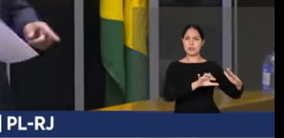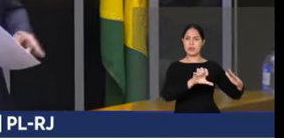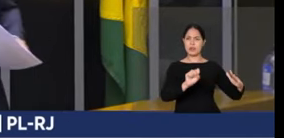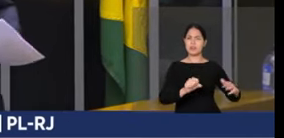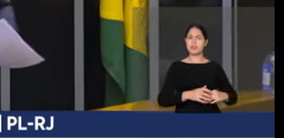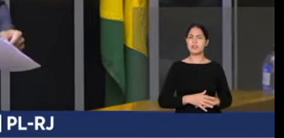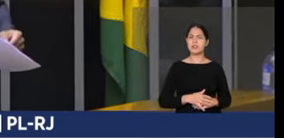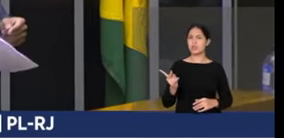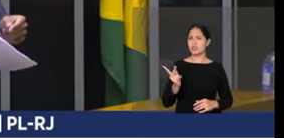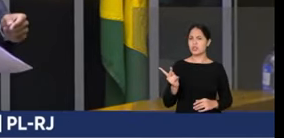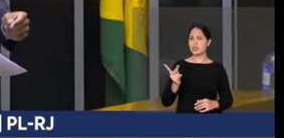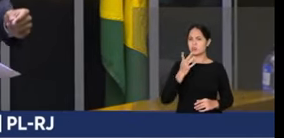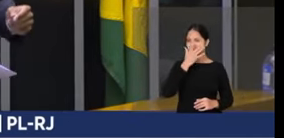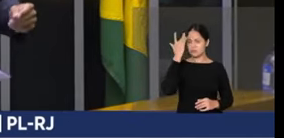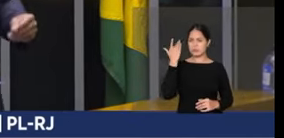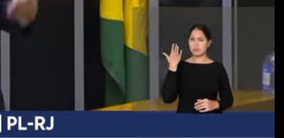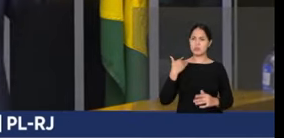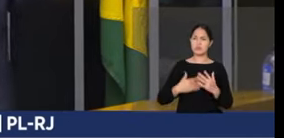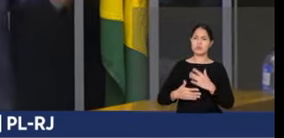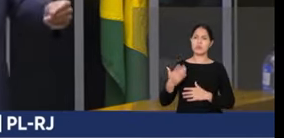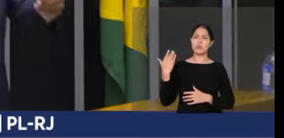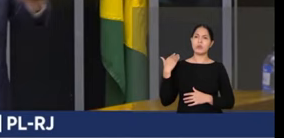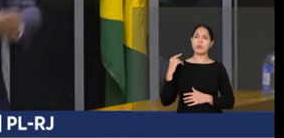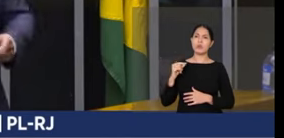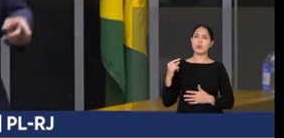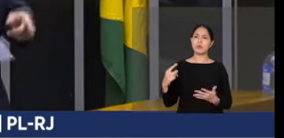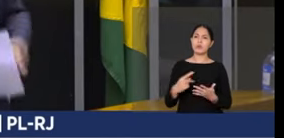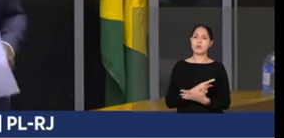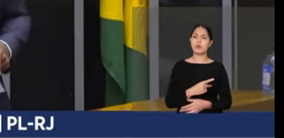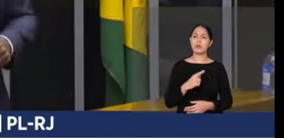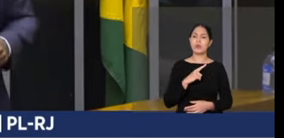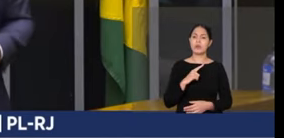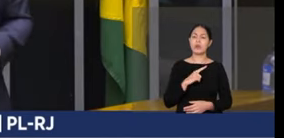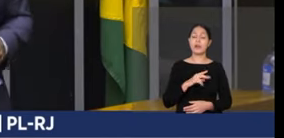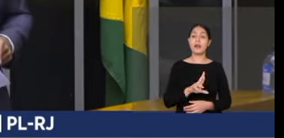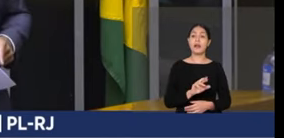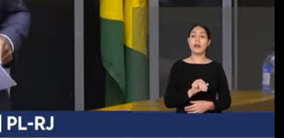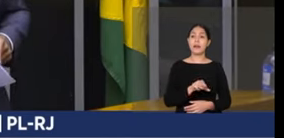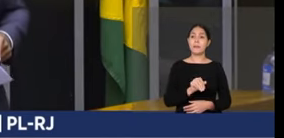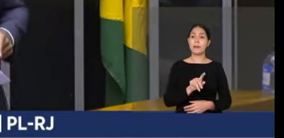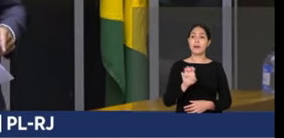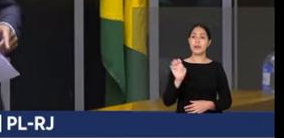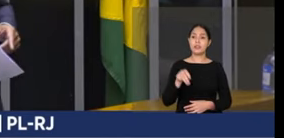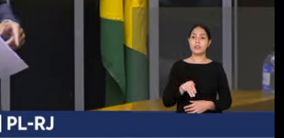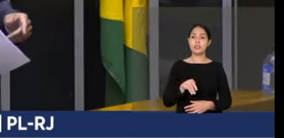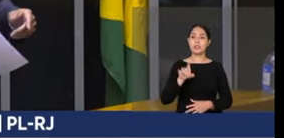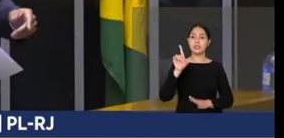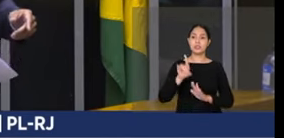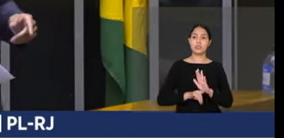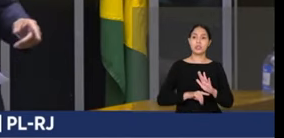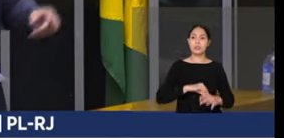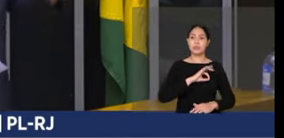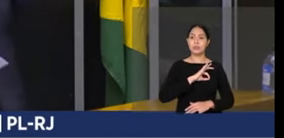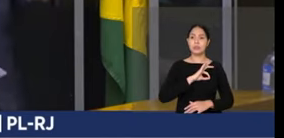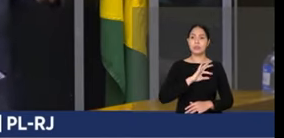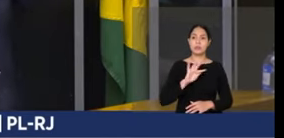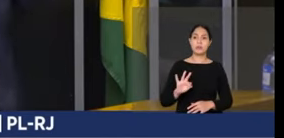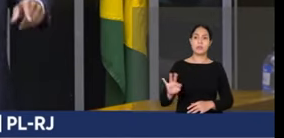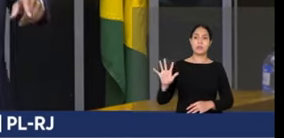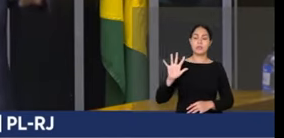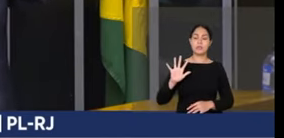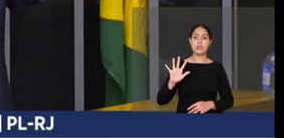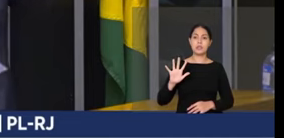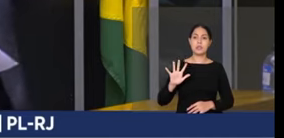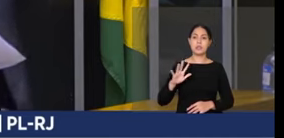naquela oportunidade em que o presidente iria nomear Ramagem como diretor da Polícia Federal e teve esse seu direito